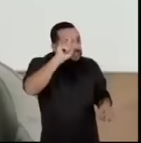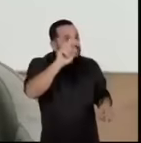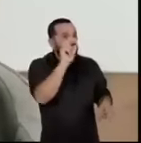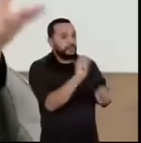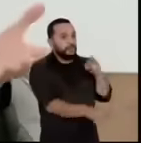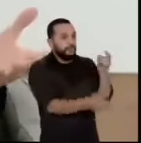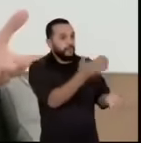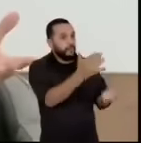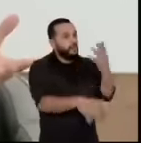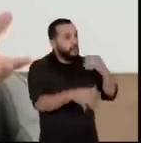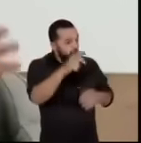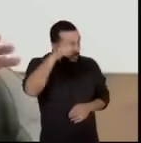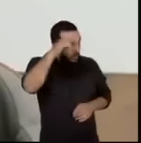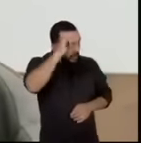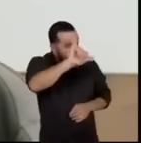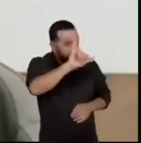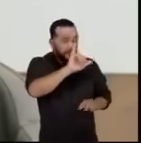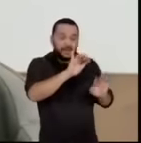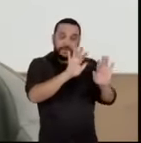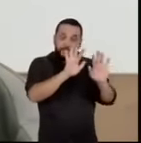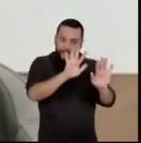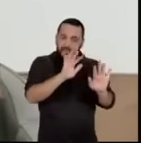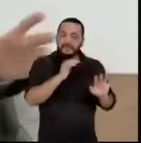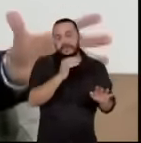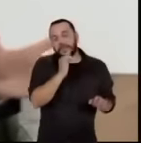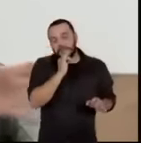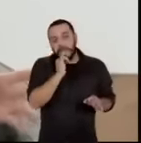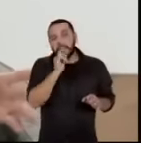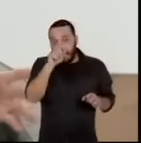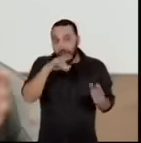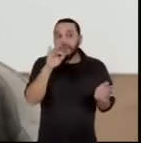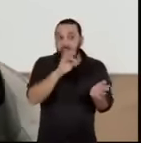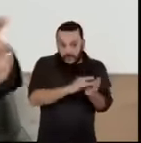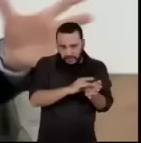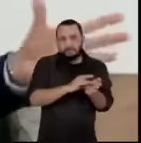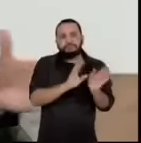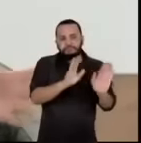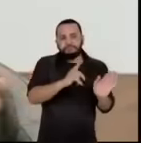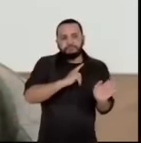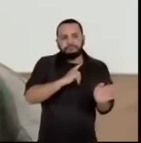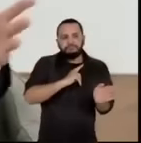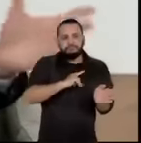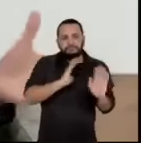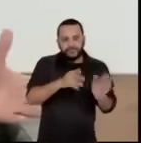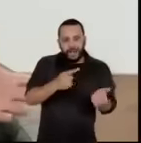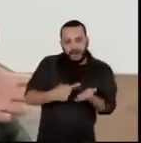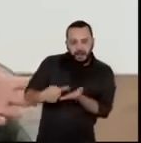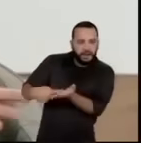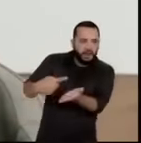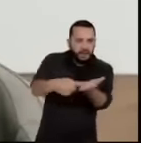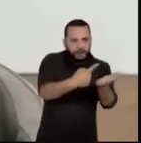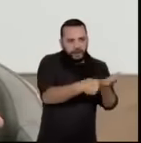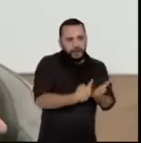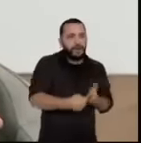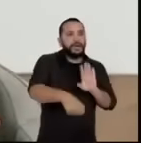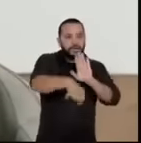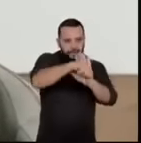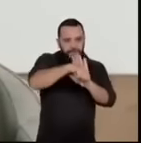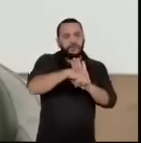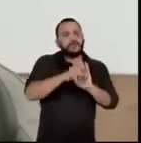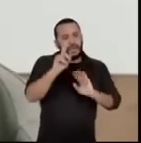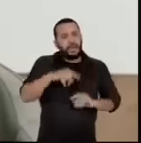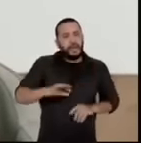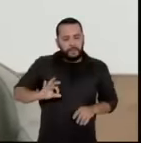que em sendo verdade, vamos admitir que seja verdade que houve essa concertação, essa atitude criminosa. Isso é um caso de